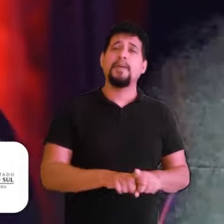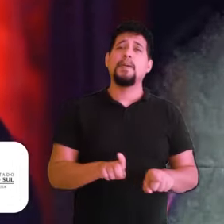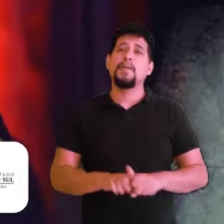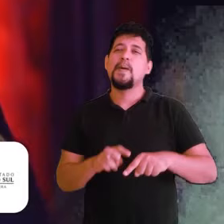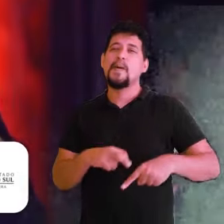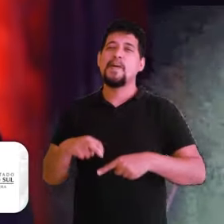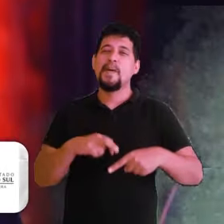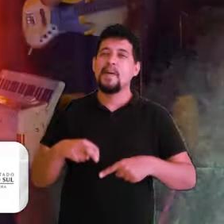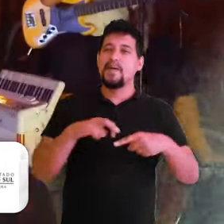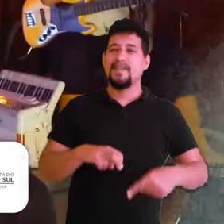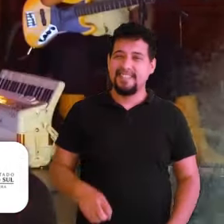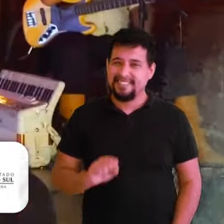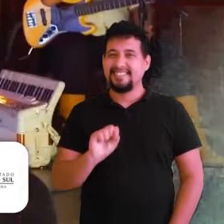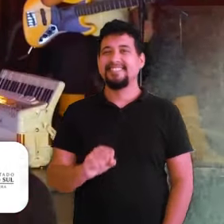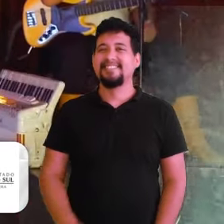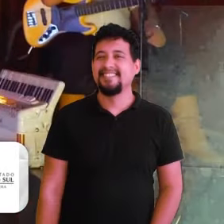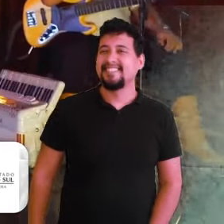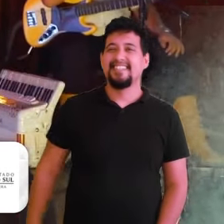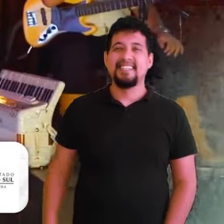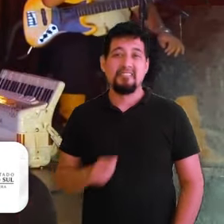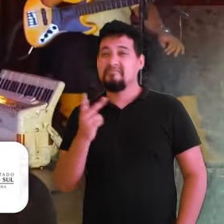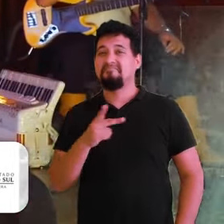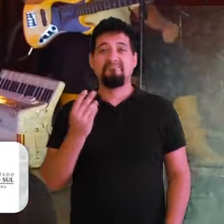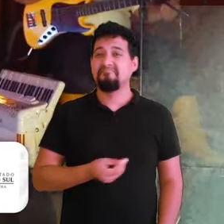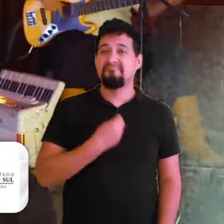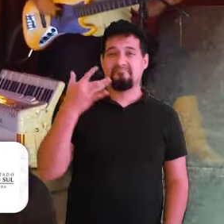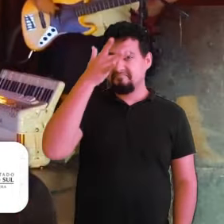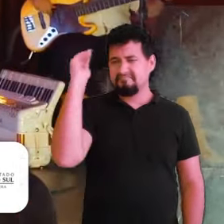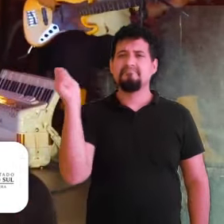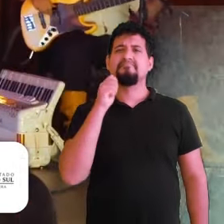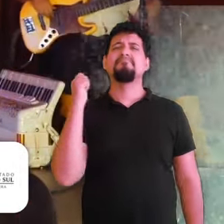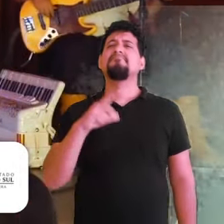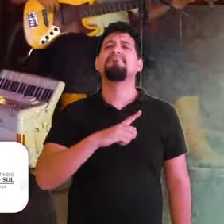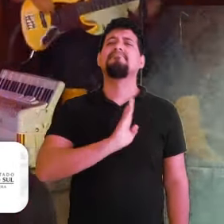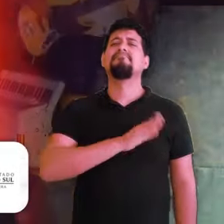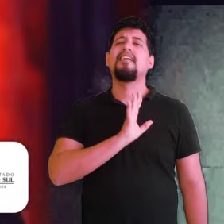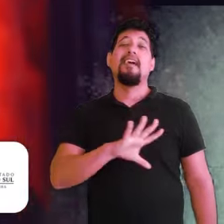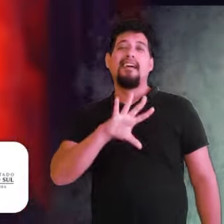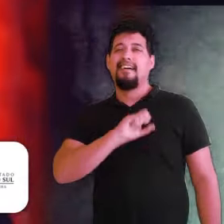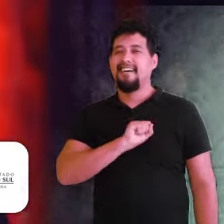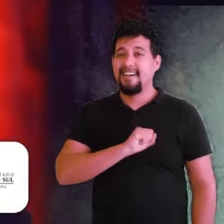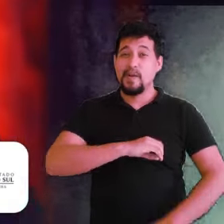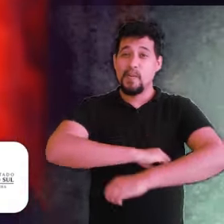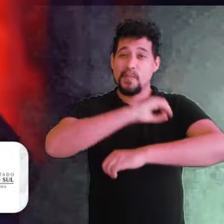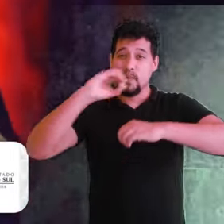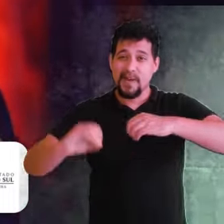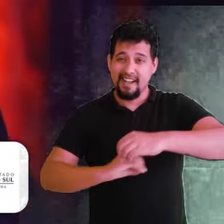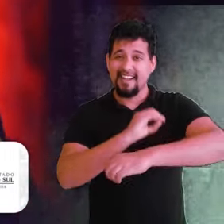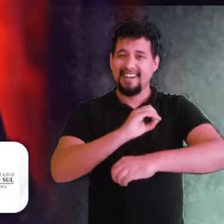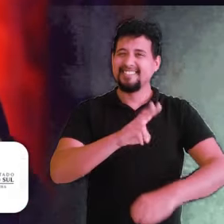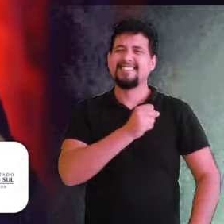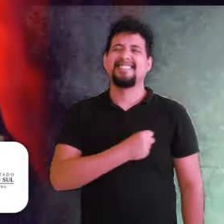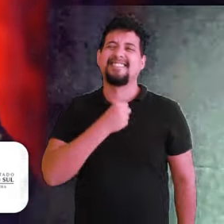se mete na vida de um peão que tem no peito o coração apaixonado noite e dia. Saudade velha e fundo sem pentadela judia.